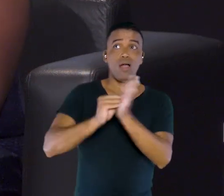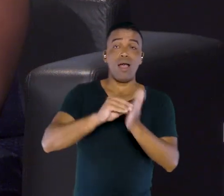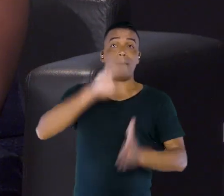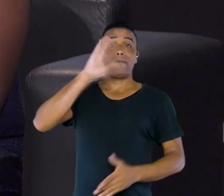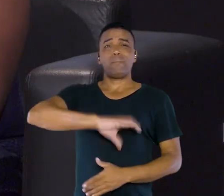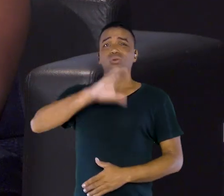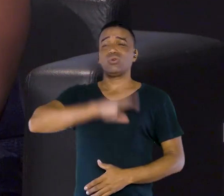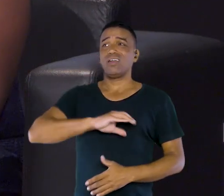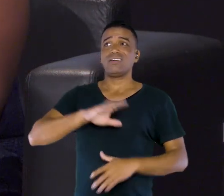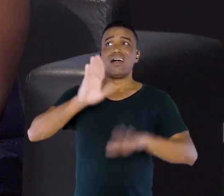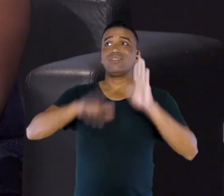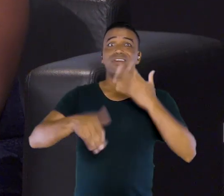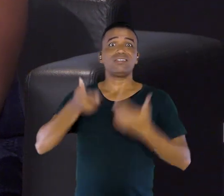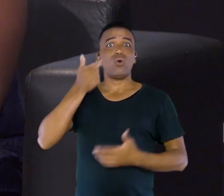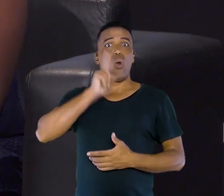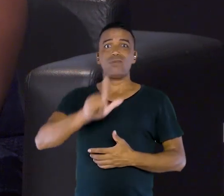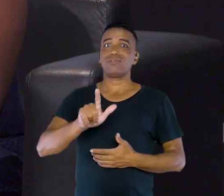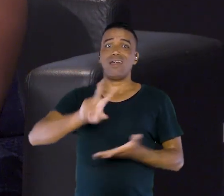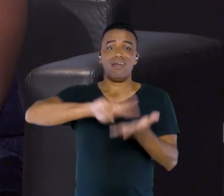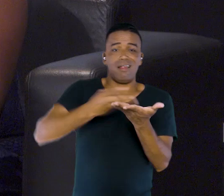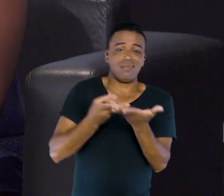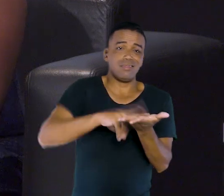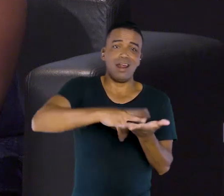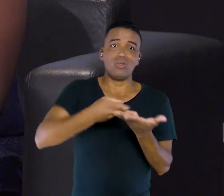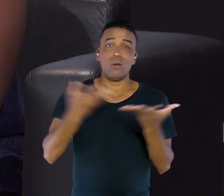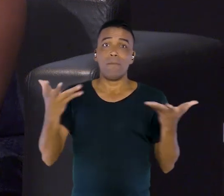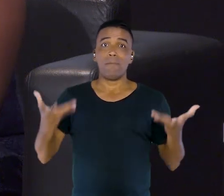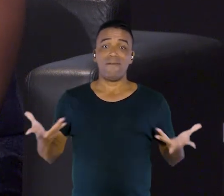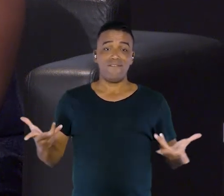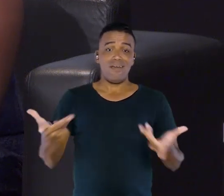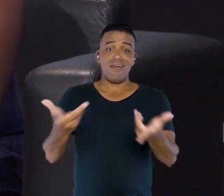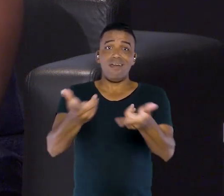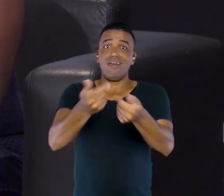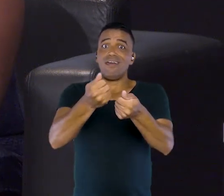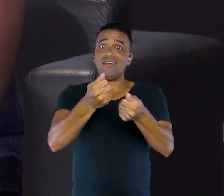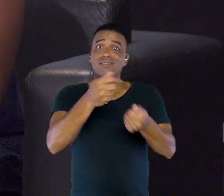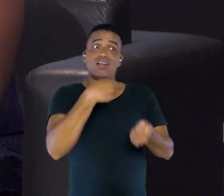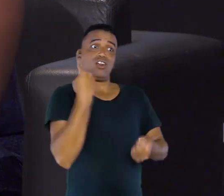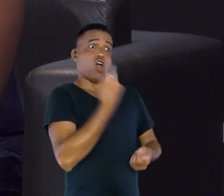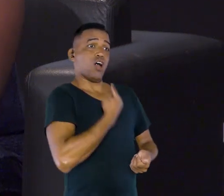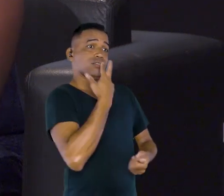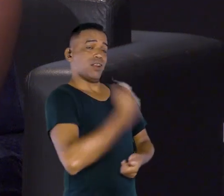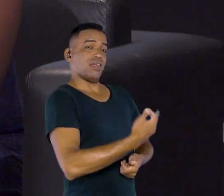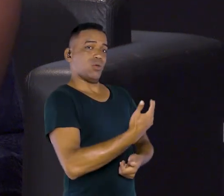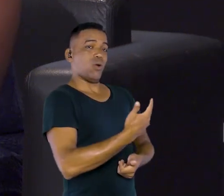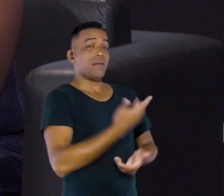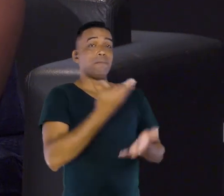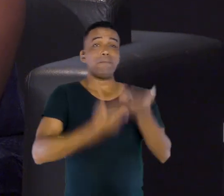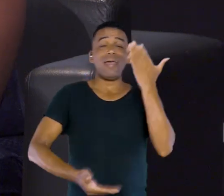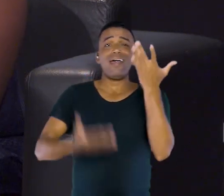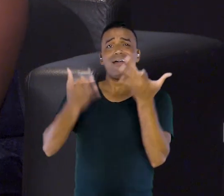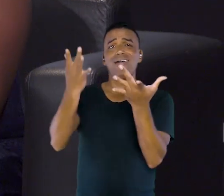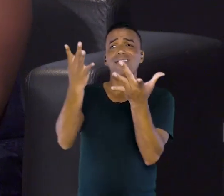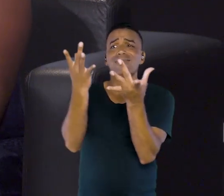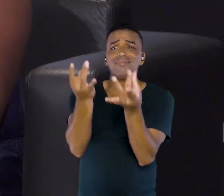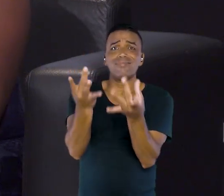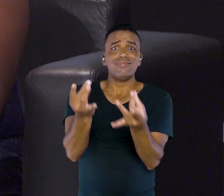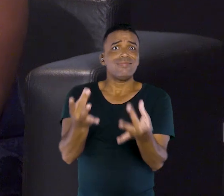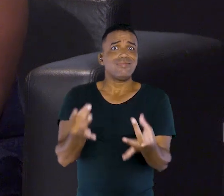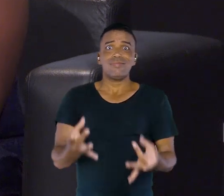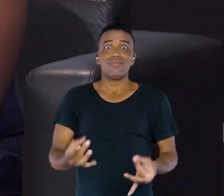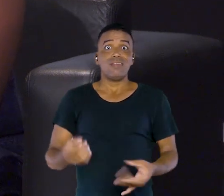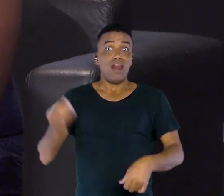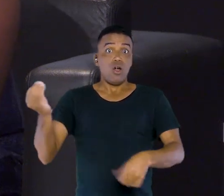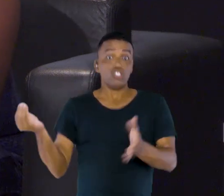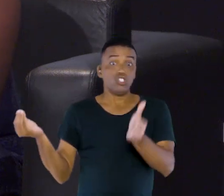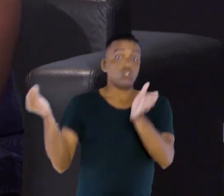para o português, às vezes, não chega a 0,1% da nossa tradução, e a gente acaba perdendo muito na